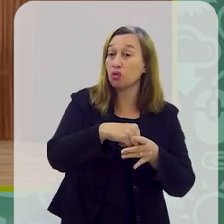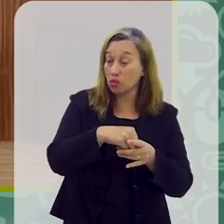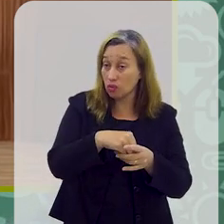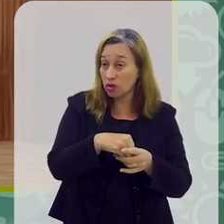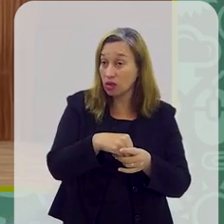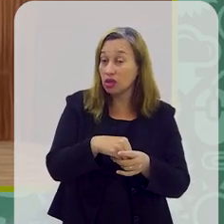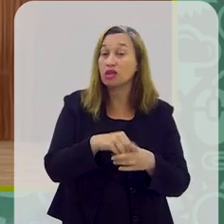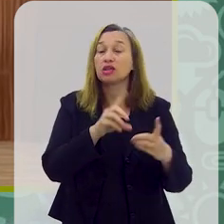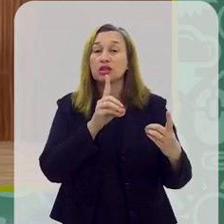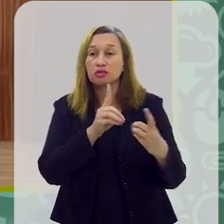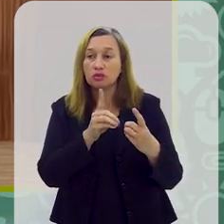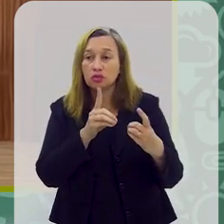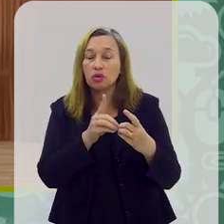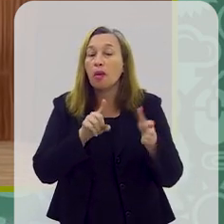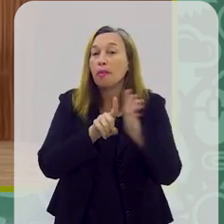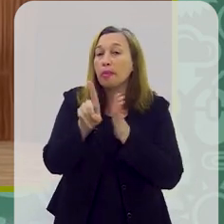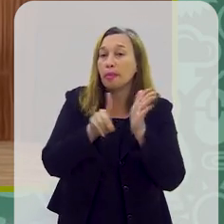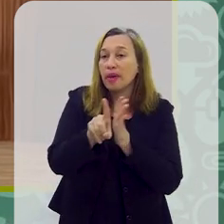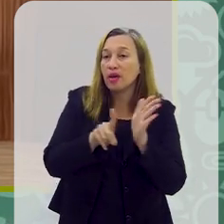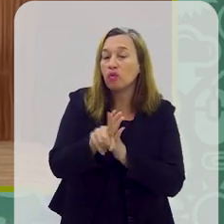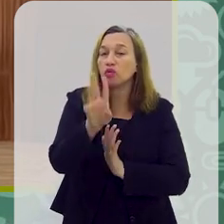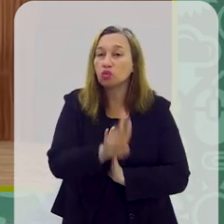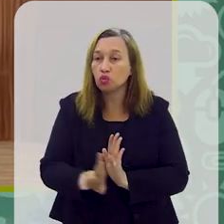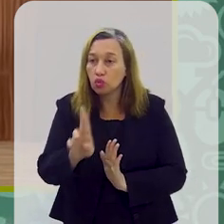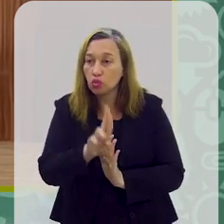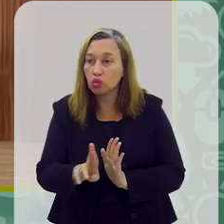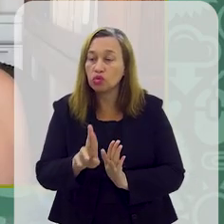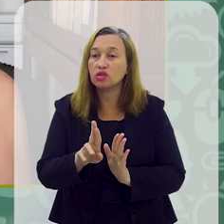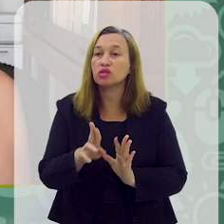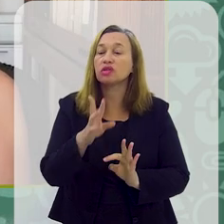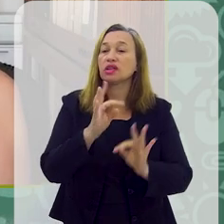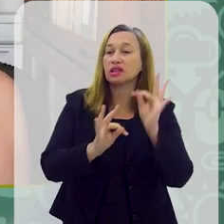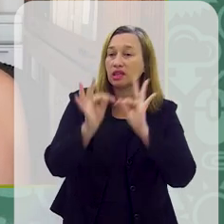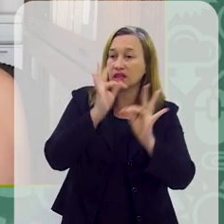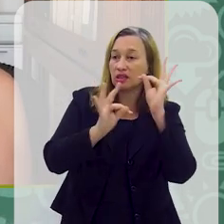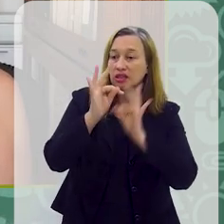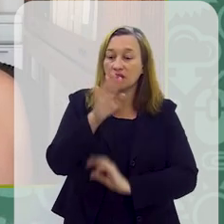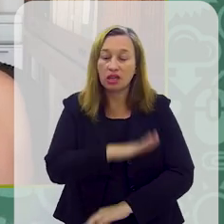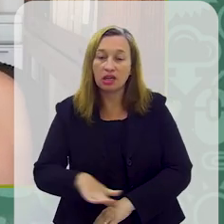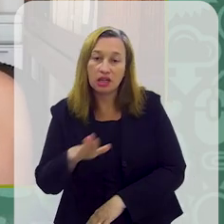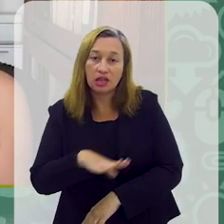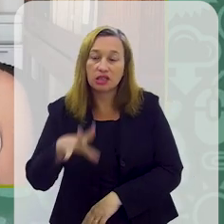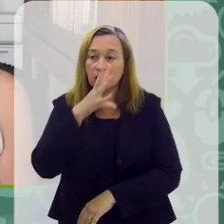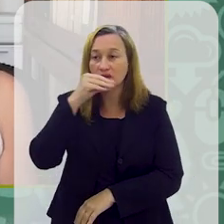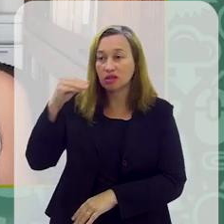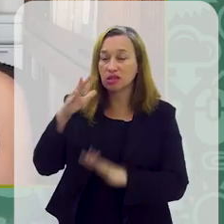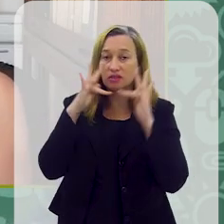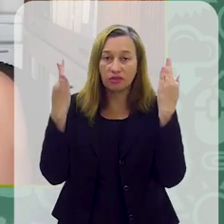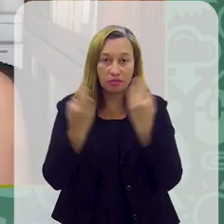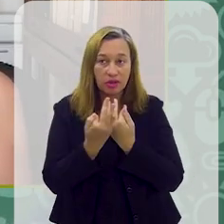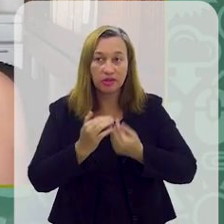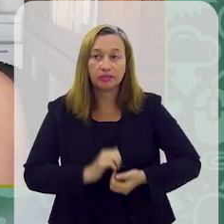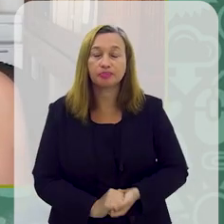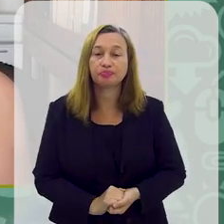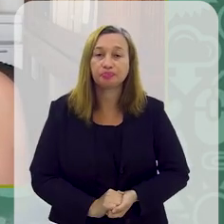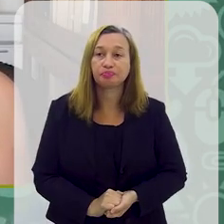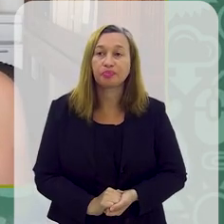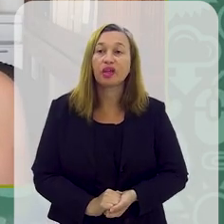suas consultas perguntas sobre o uso da tecnologia pela criança, pelo adolescente e pela família.